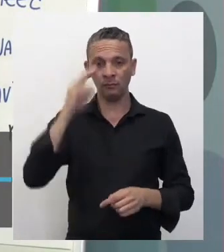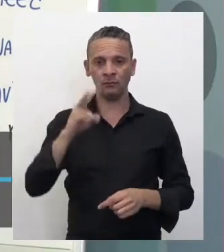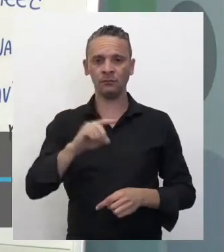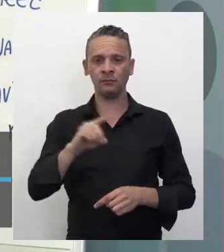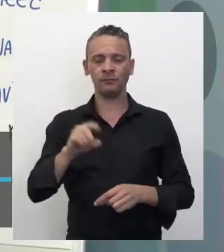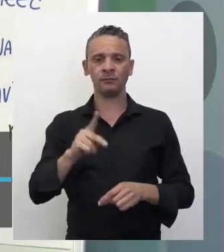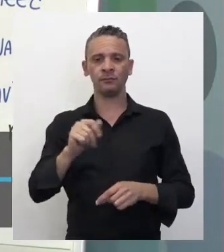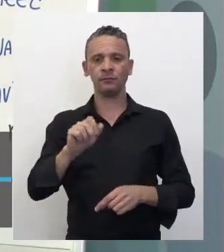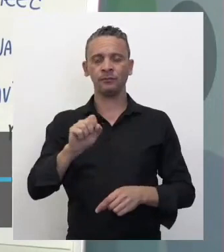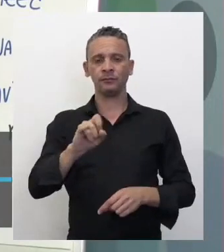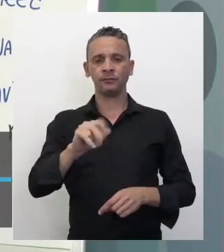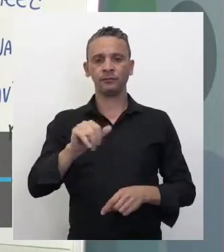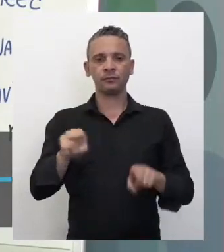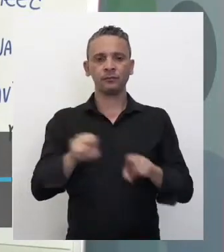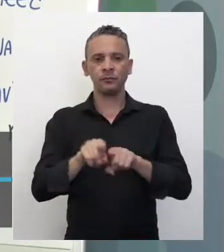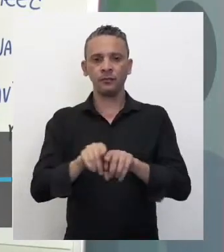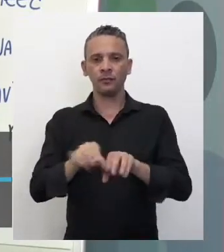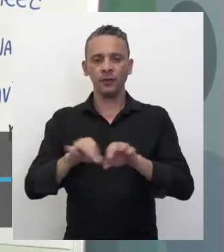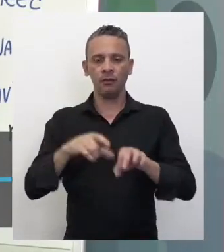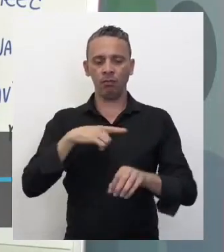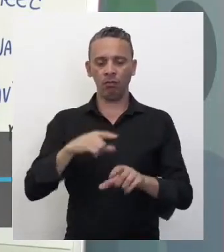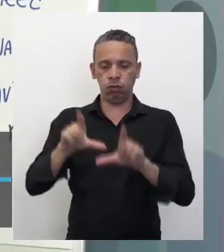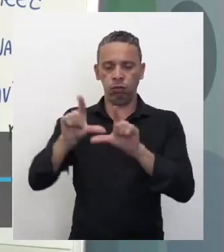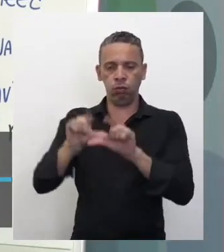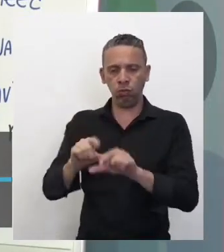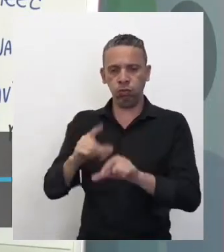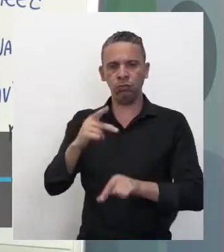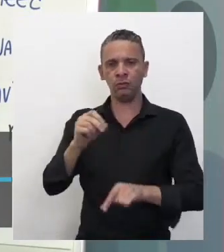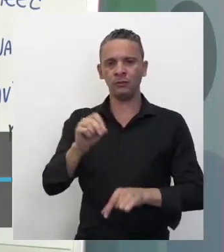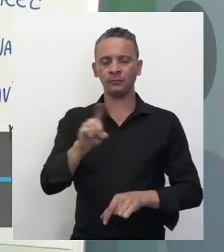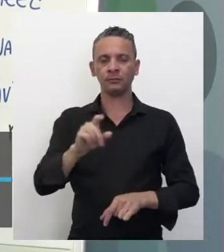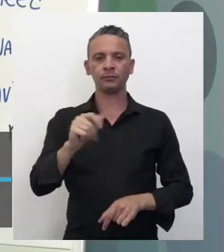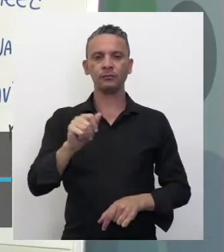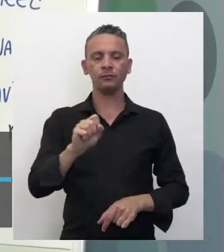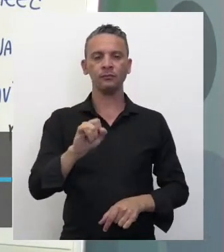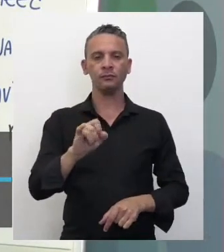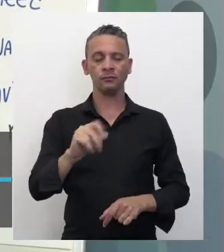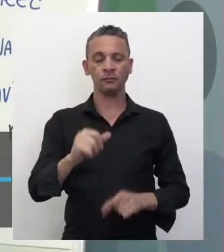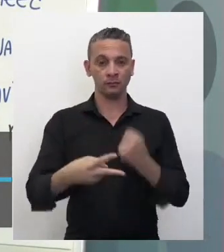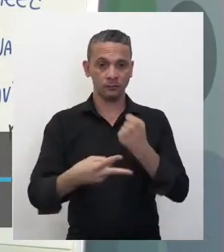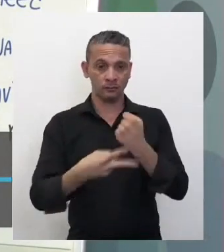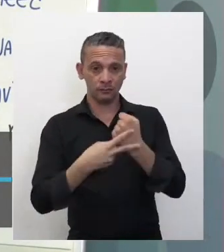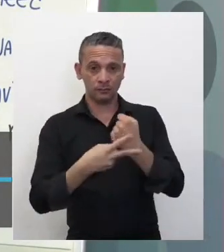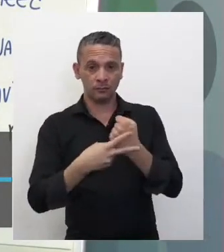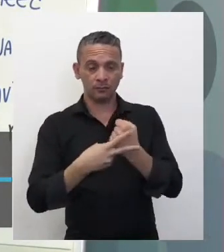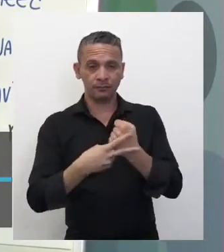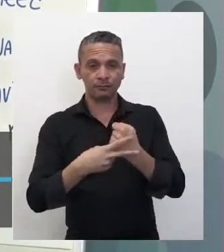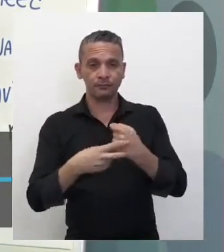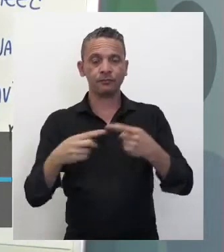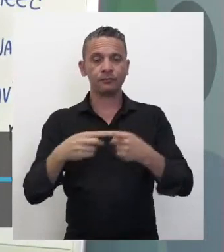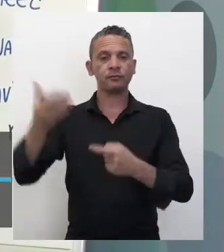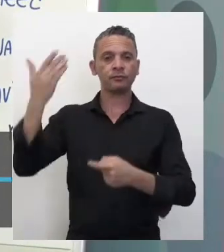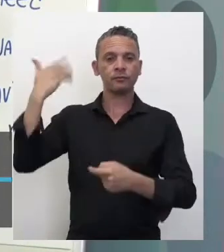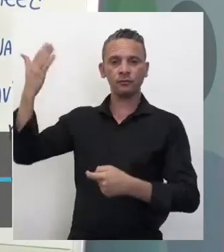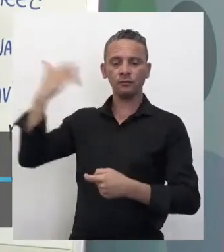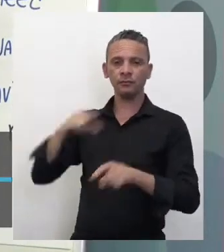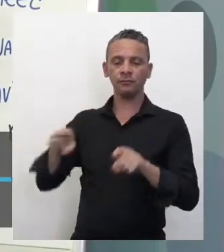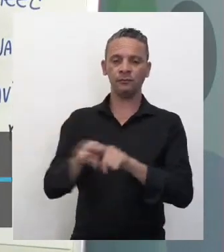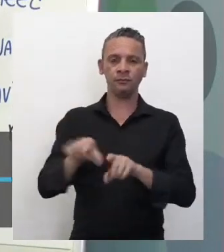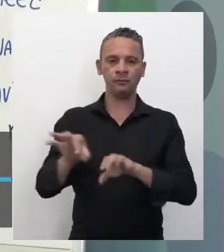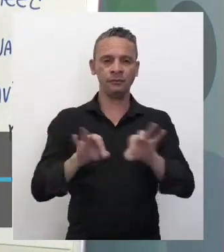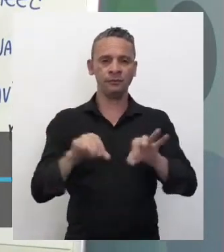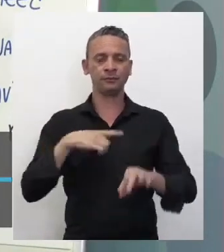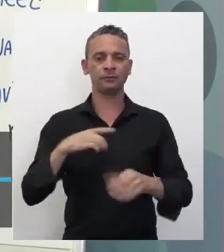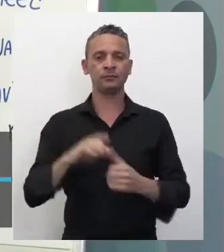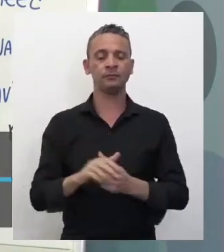omitida, né? Ela está ali uma voz passiva reduzida, então ele não é considerado realmente um verbo no passado. Eles foram usados,